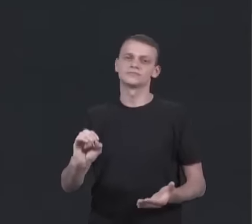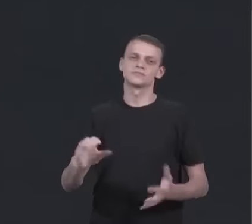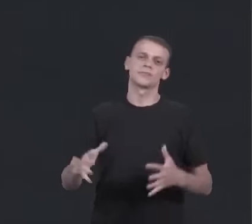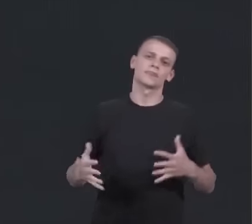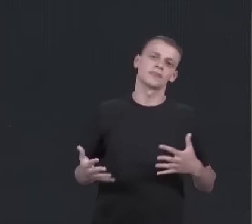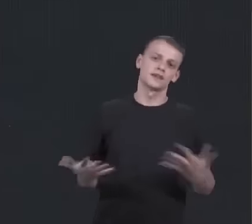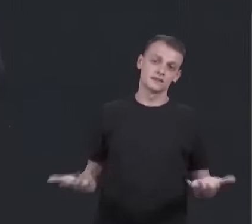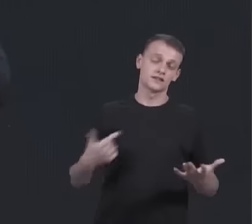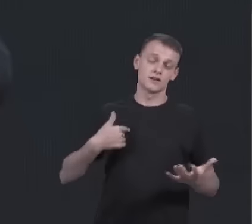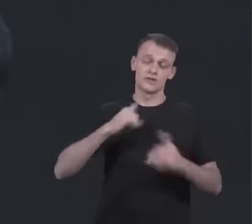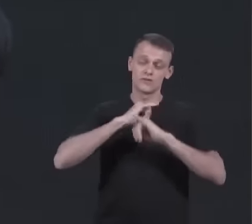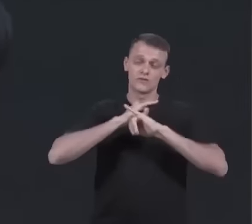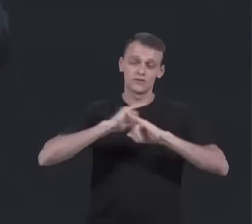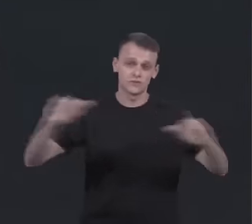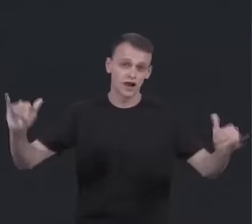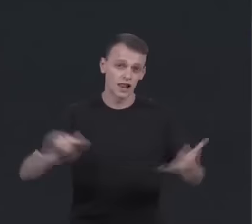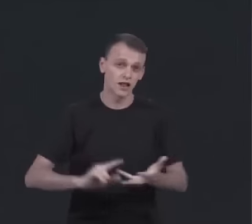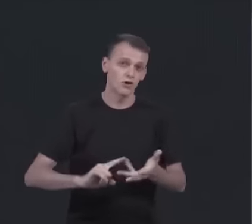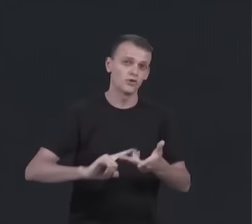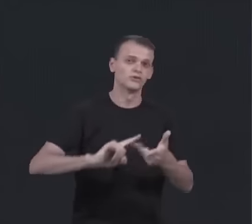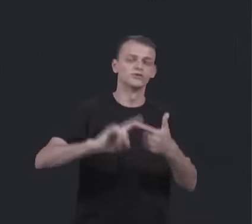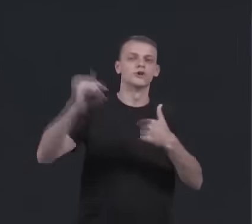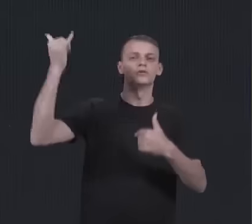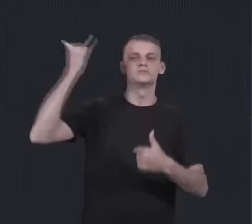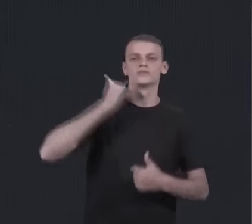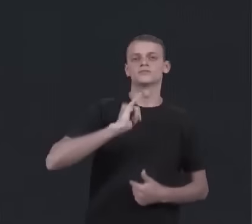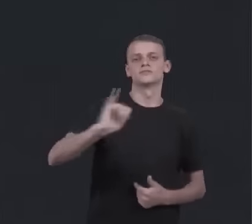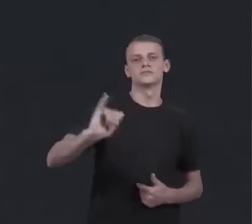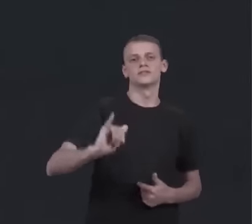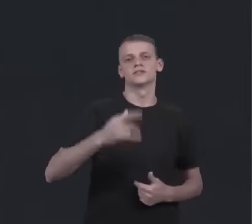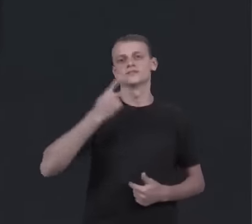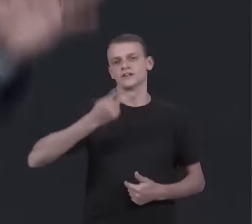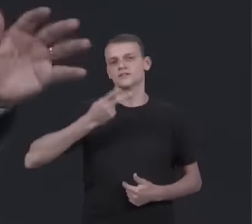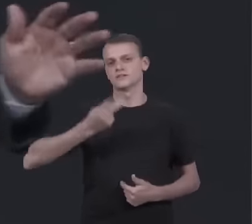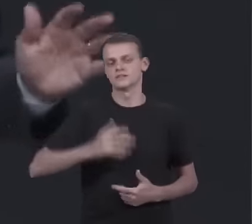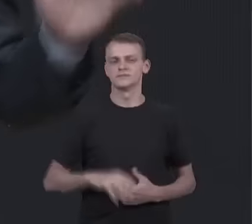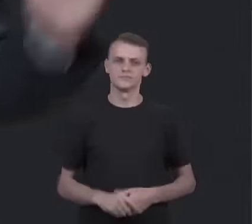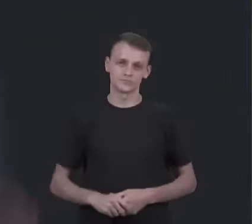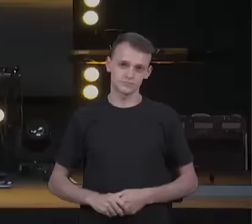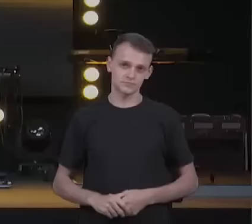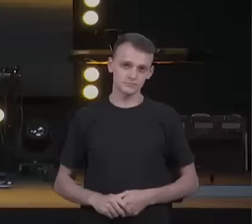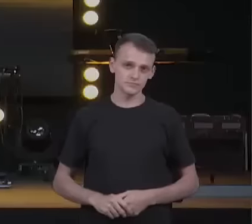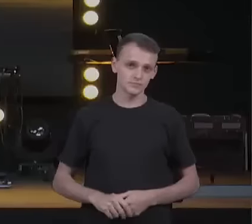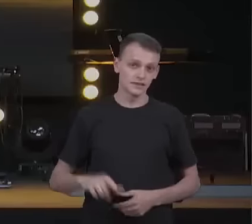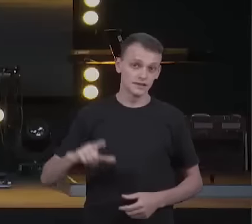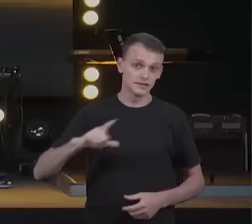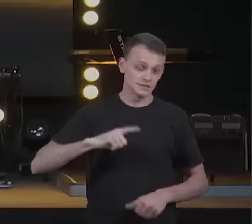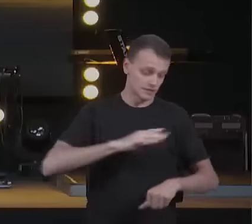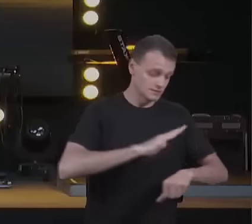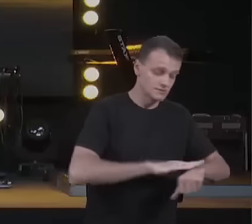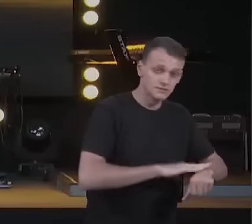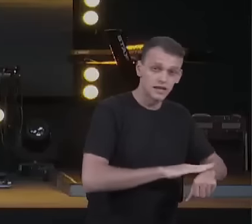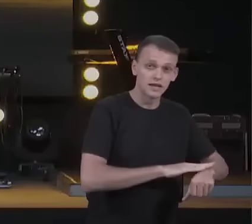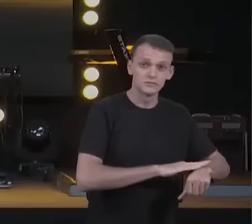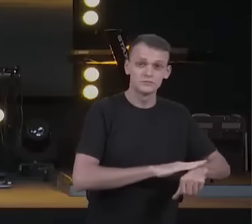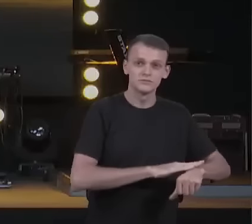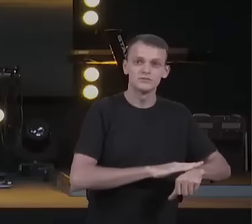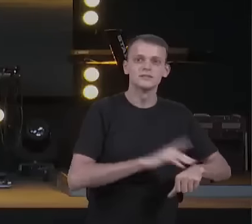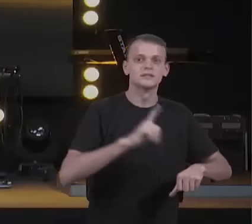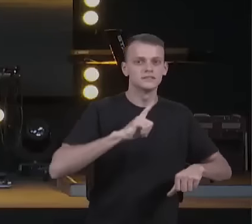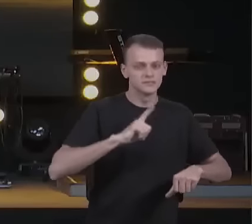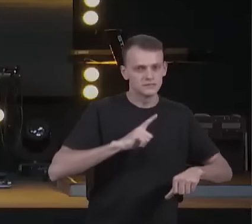Então eu quero lhe dizer algumas coisas que os profetas estão dizendo. Em cada temporada existe uma colheita. Em